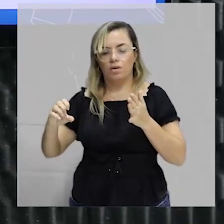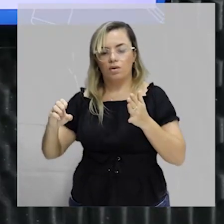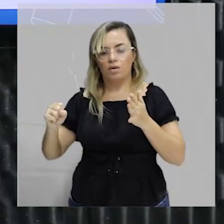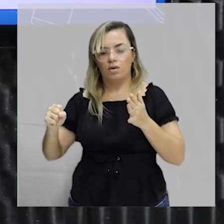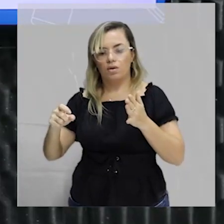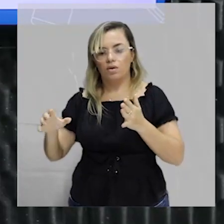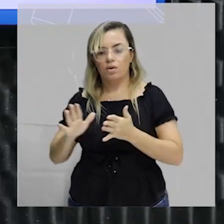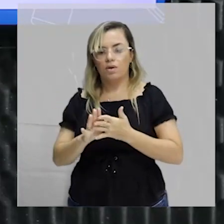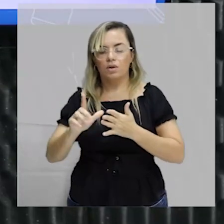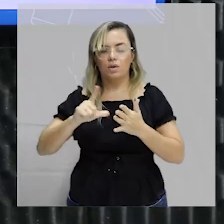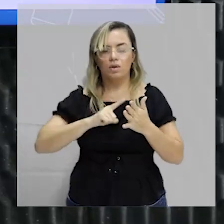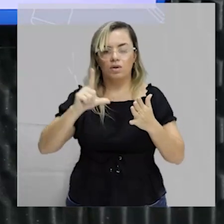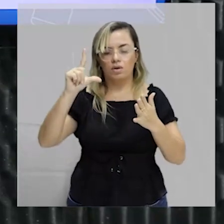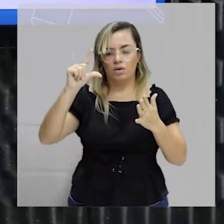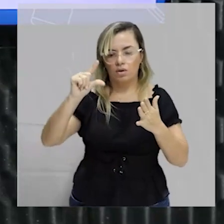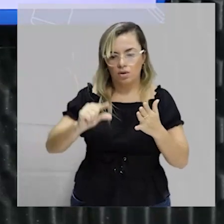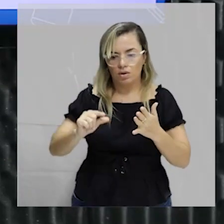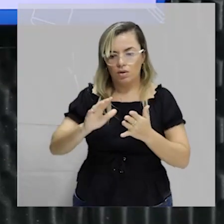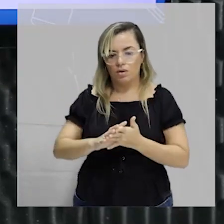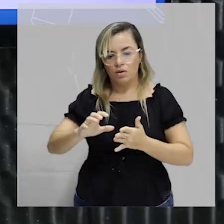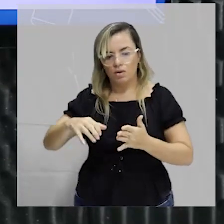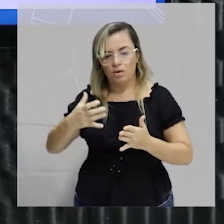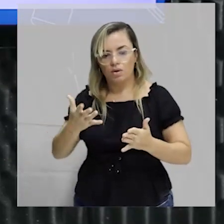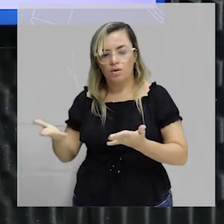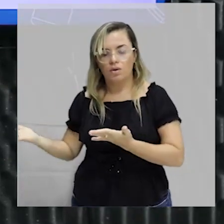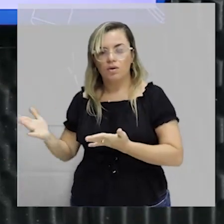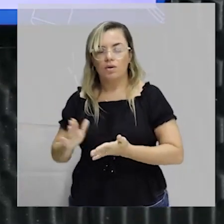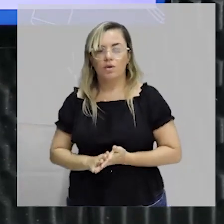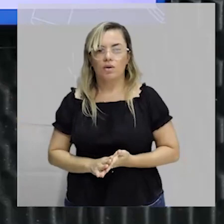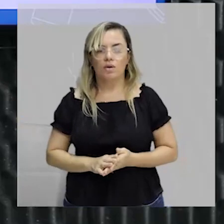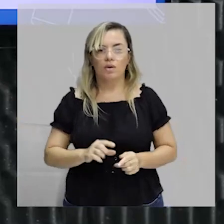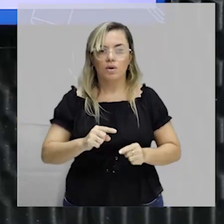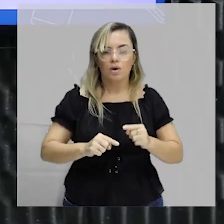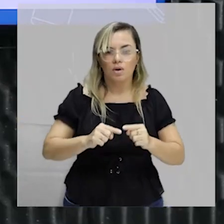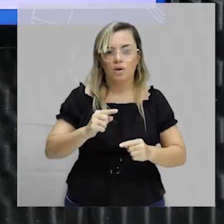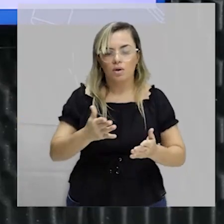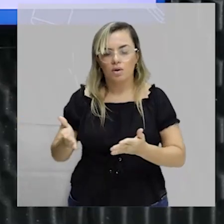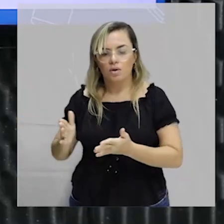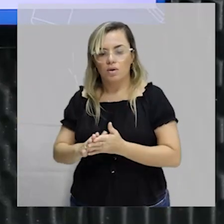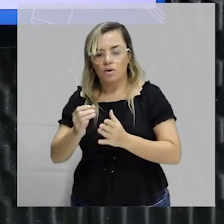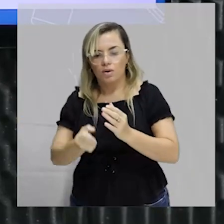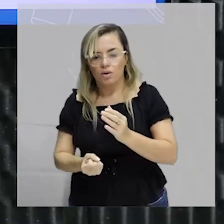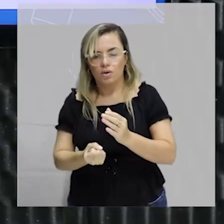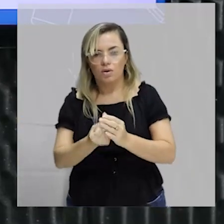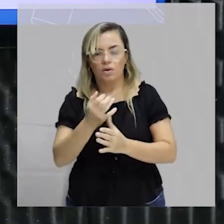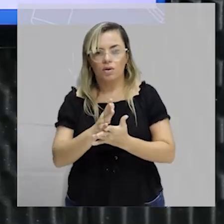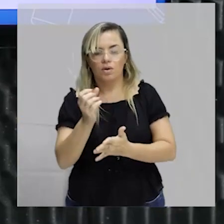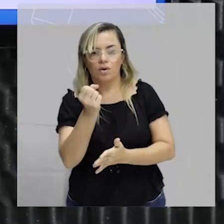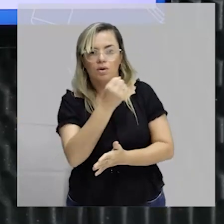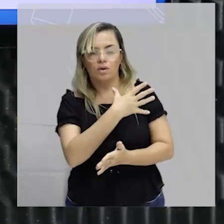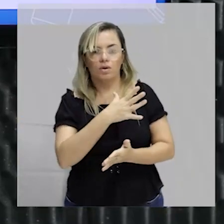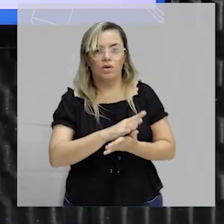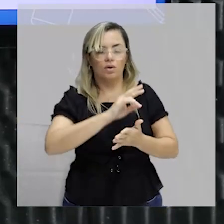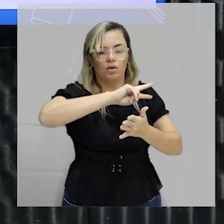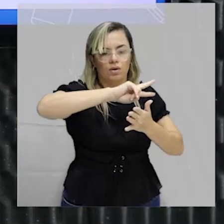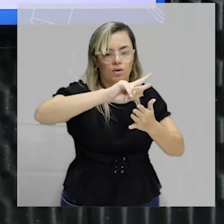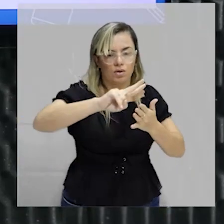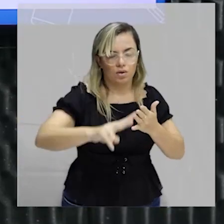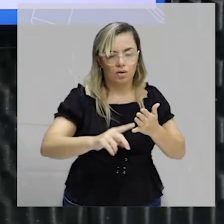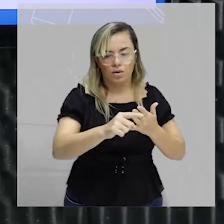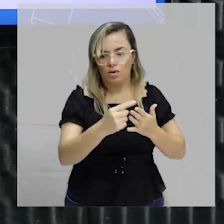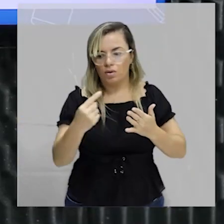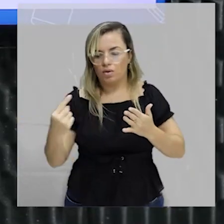ocorrer. O que é o mecanismo de especiação? Especiação é a formação de novas espécies a partir